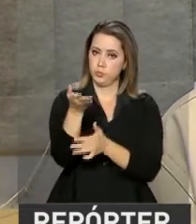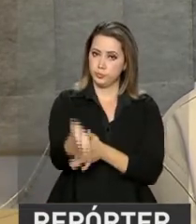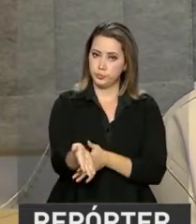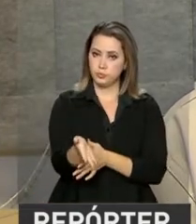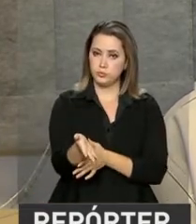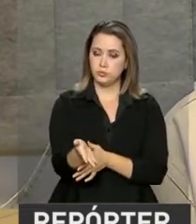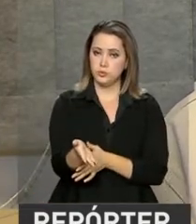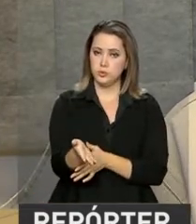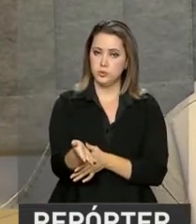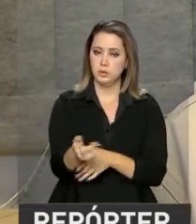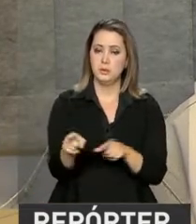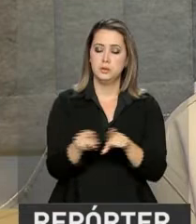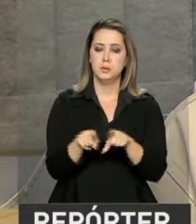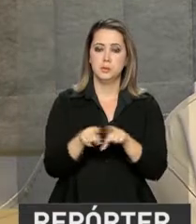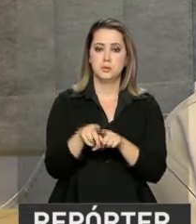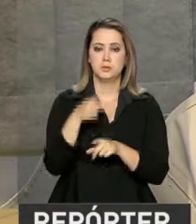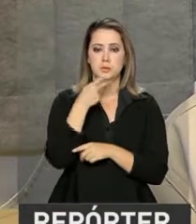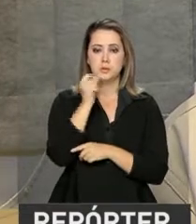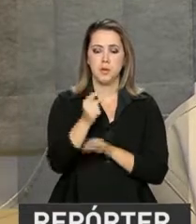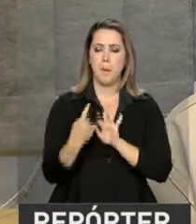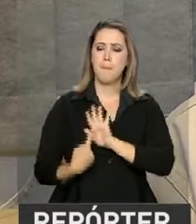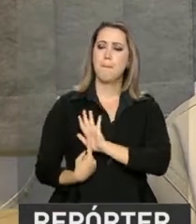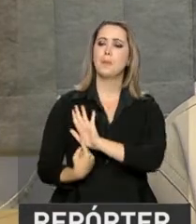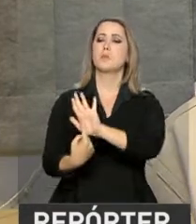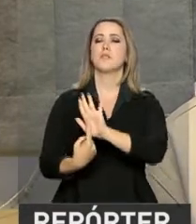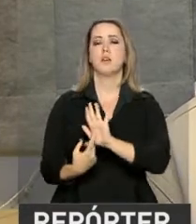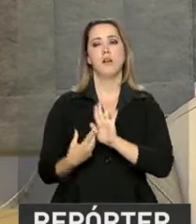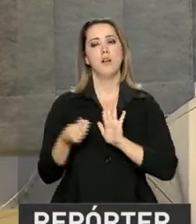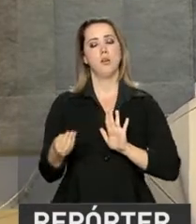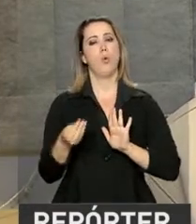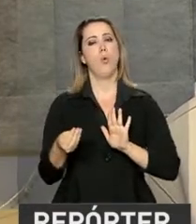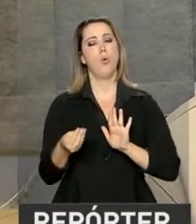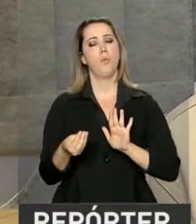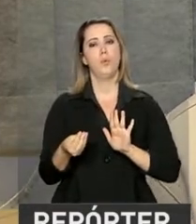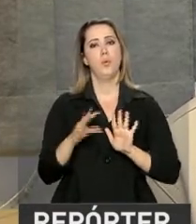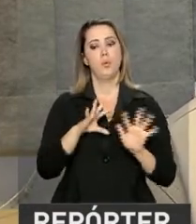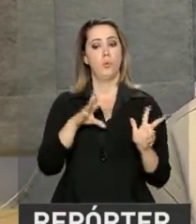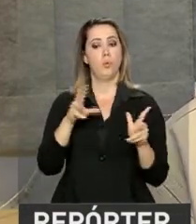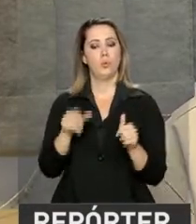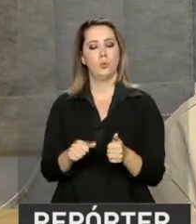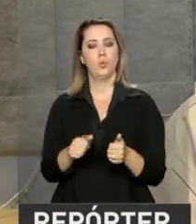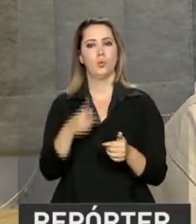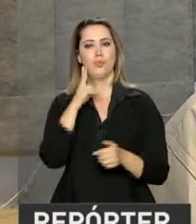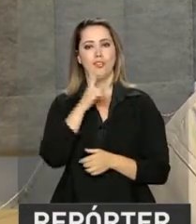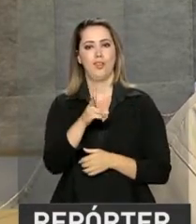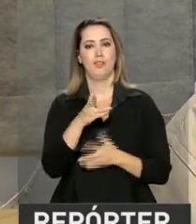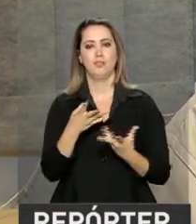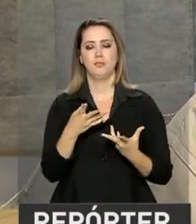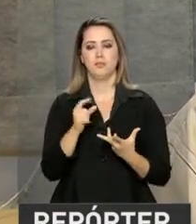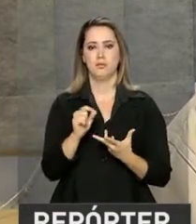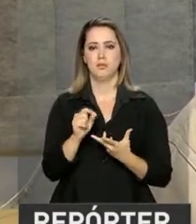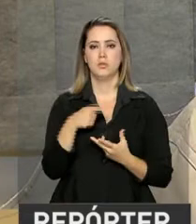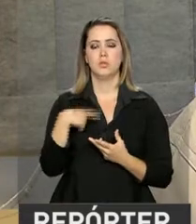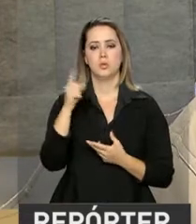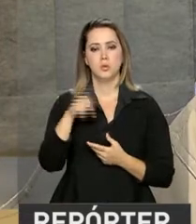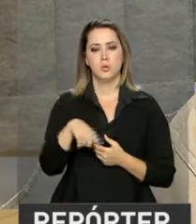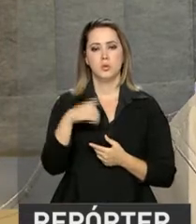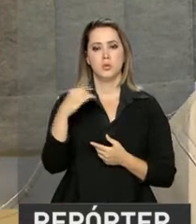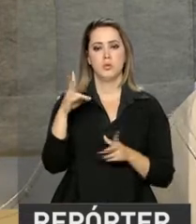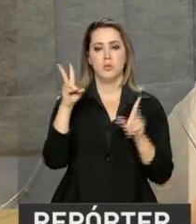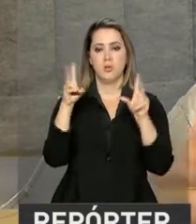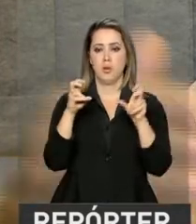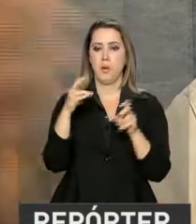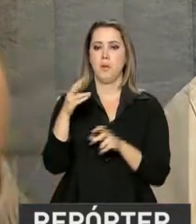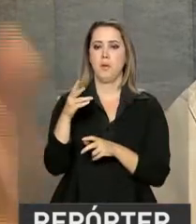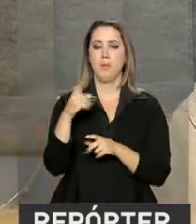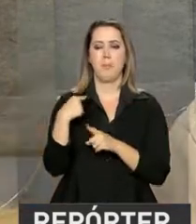também mostrar à comunidade internacional o que consideram seus aspectos